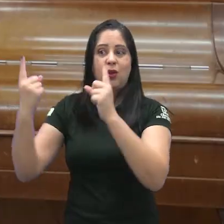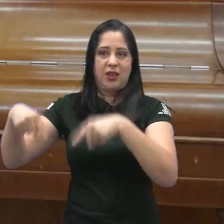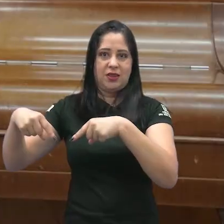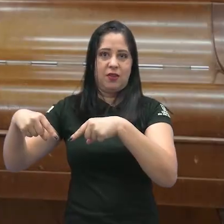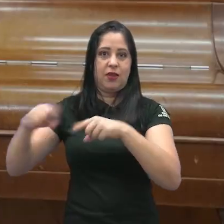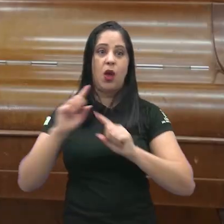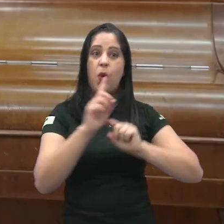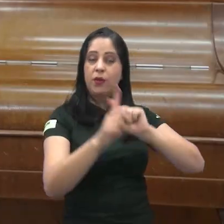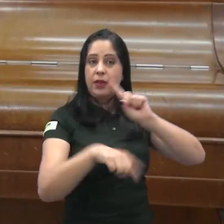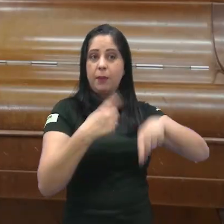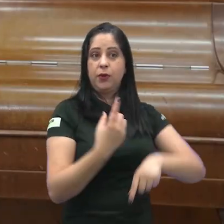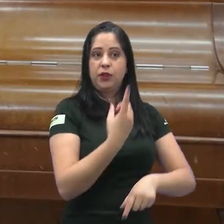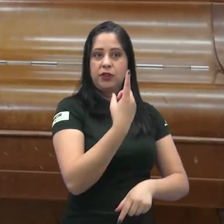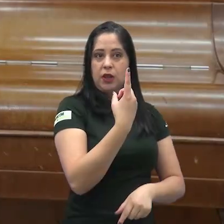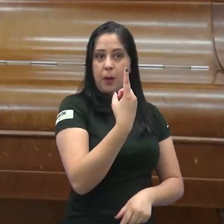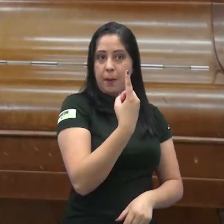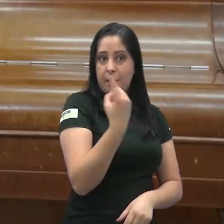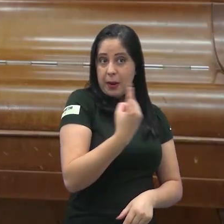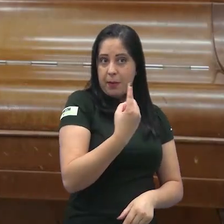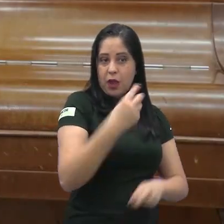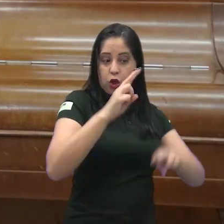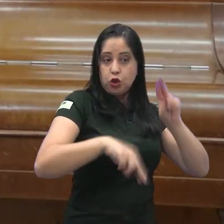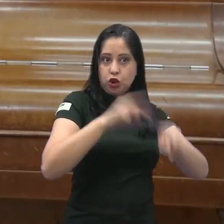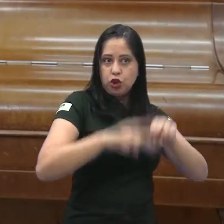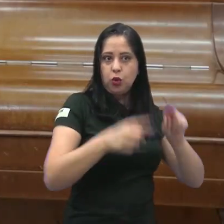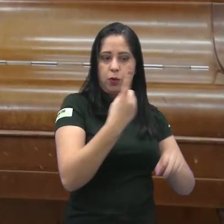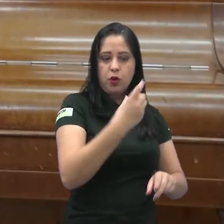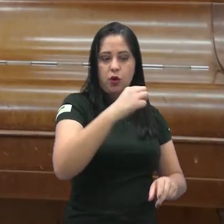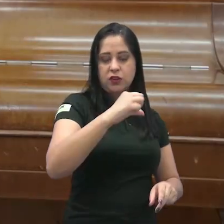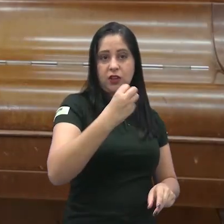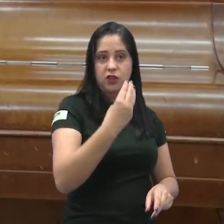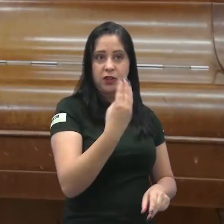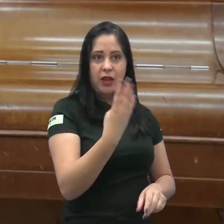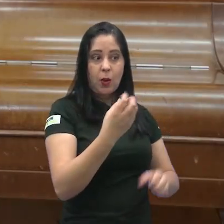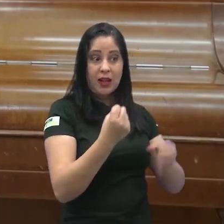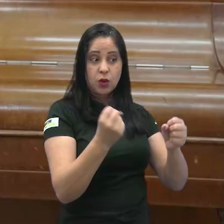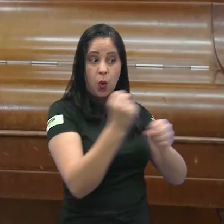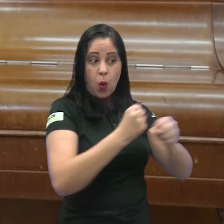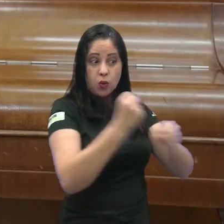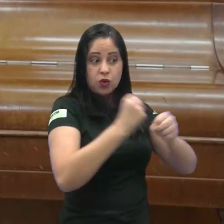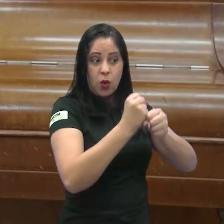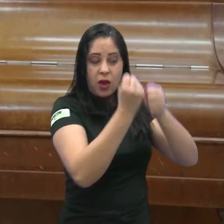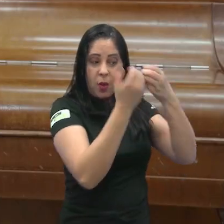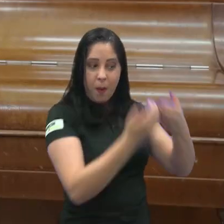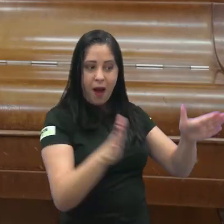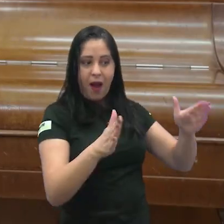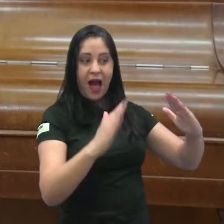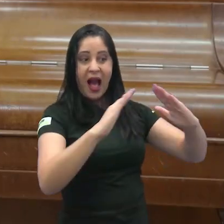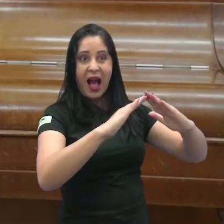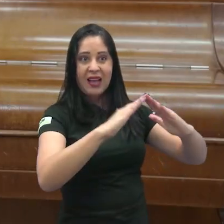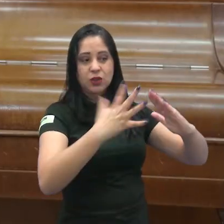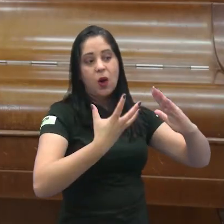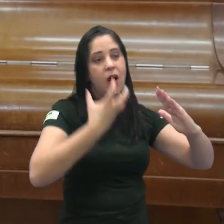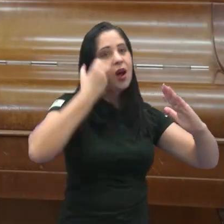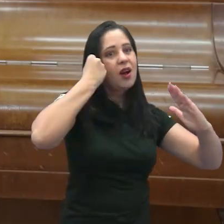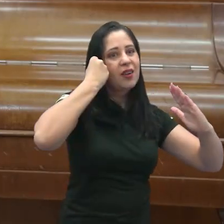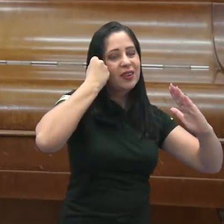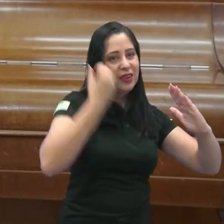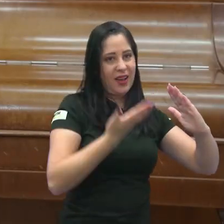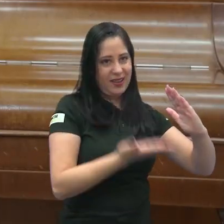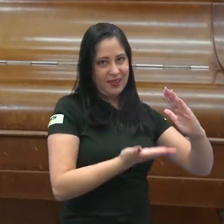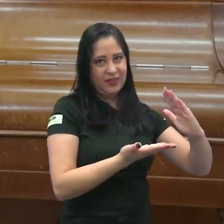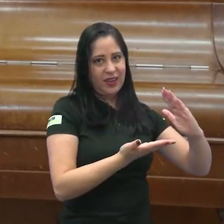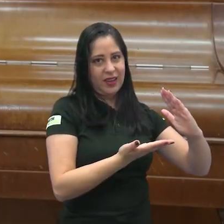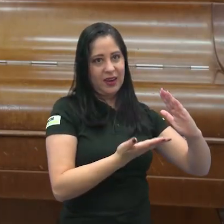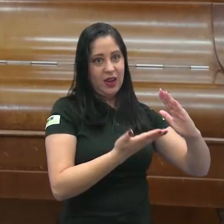de 1934, foi organizado o Éden Lar. Então, o Éden Lar conta hoje com 91 anos, né? Então,